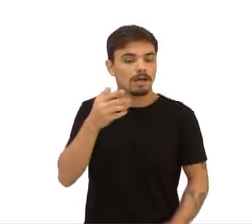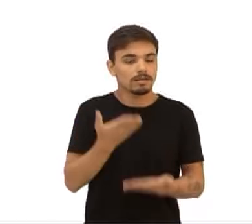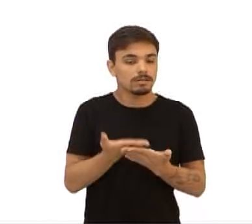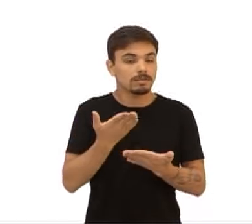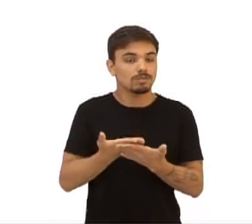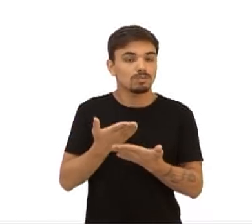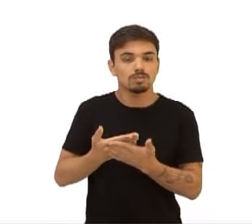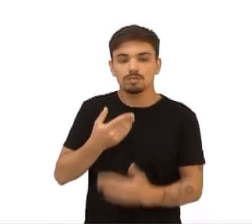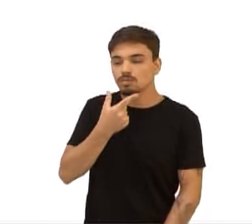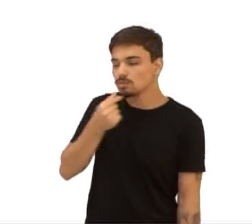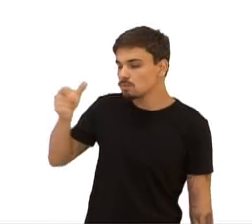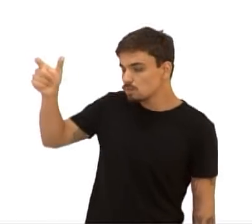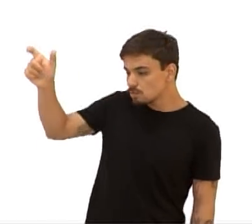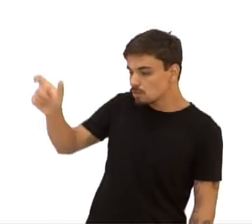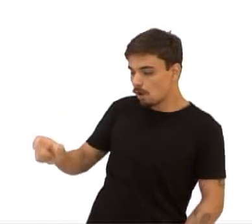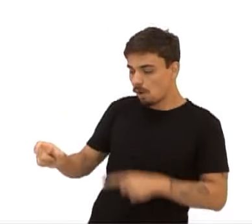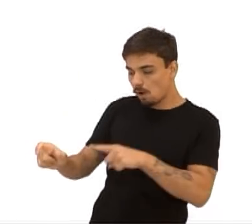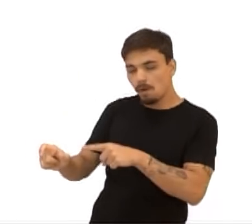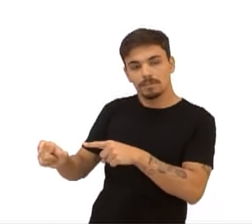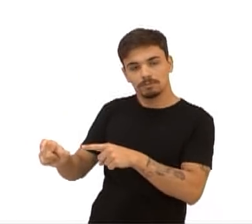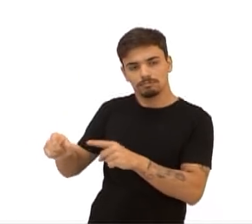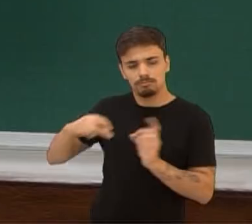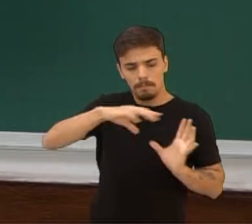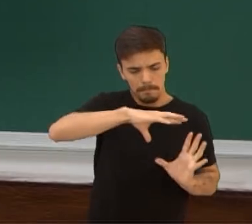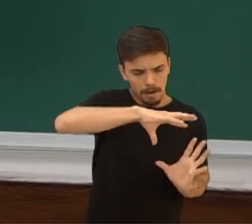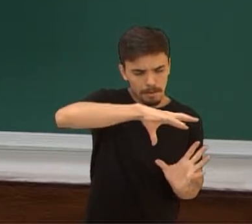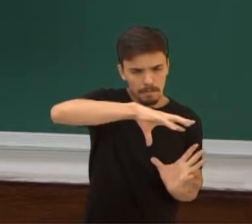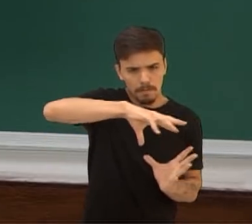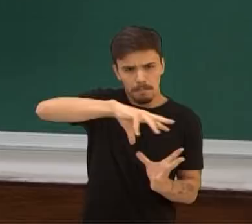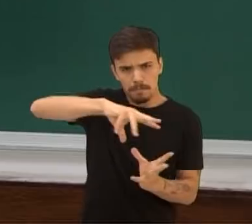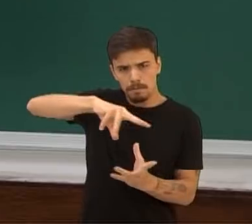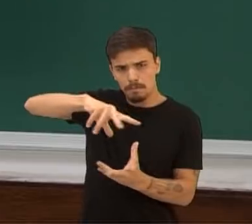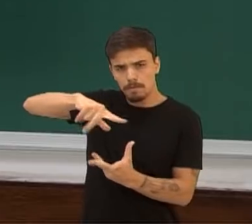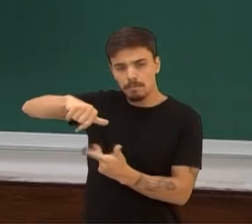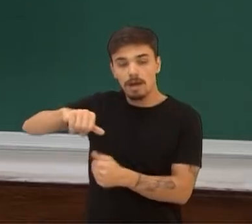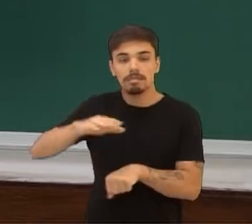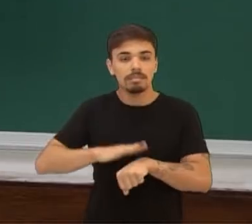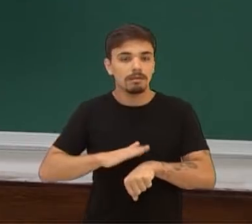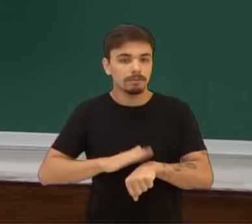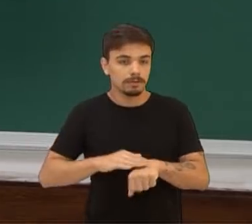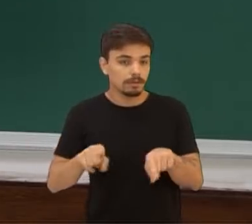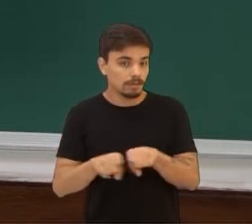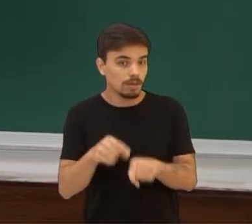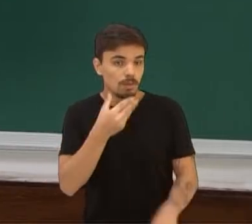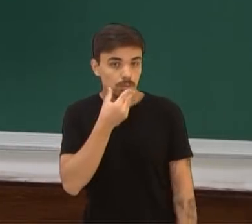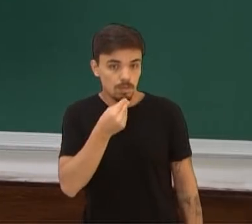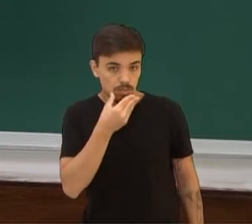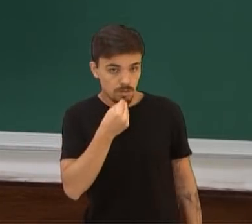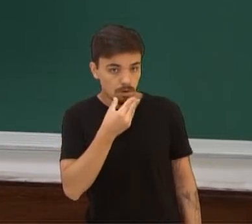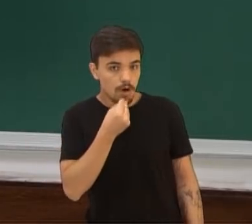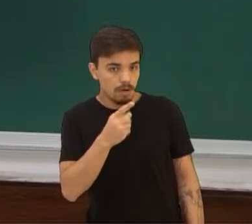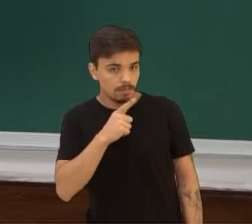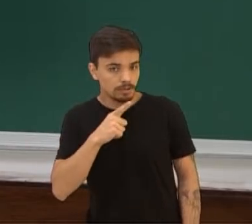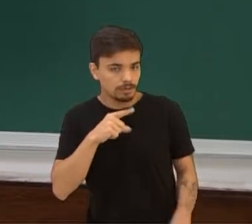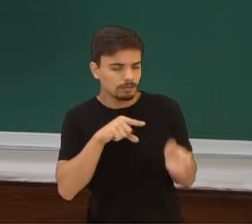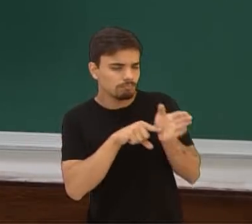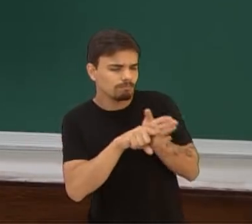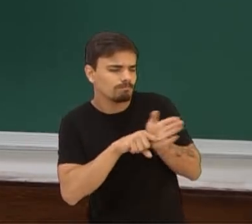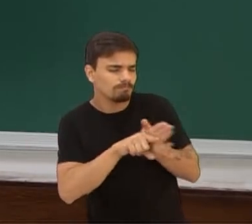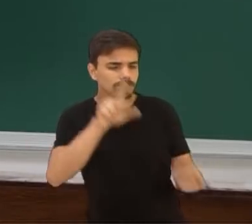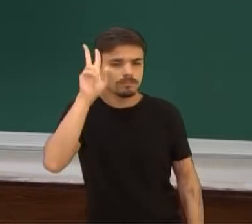homem no tempo. Existe um historiador, Mark Bloch, ele vai dizer, então, que o homem, ele